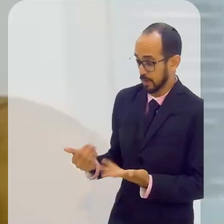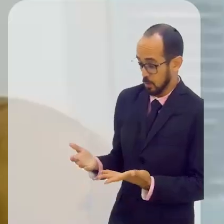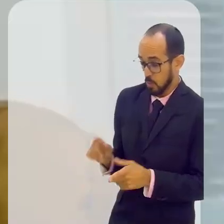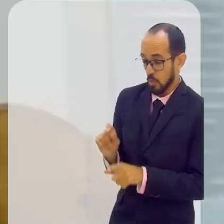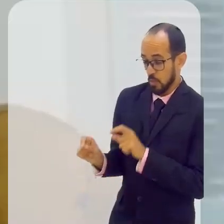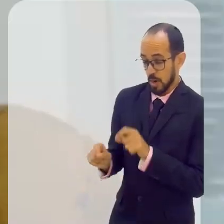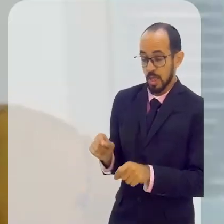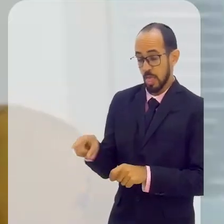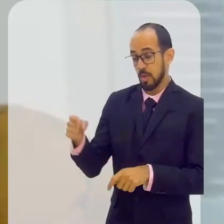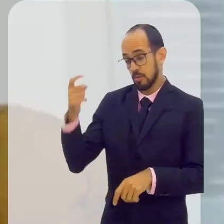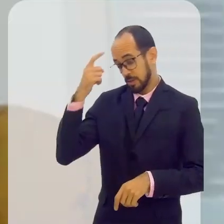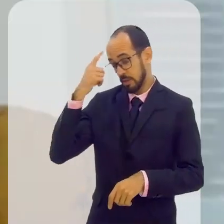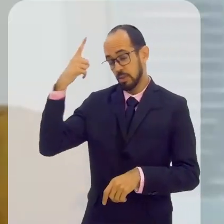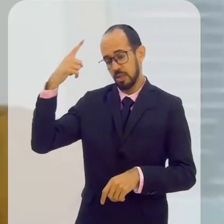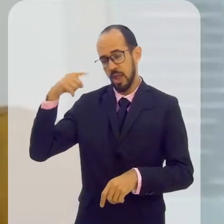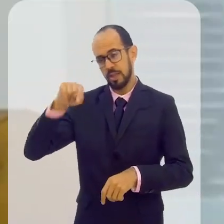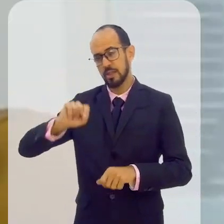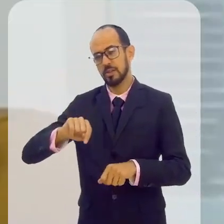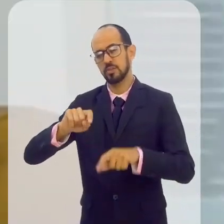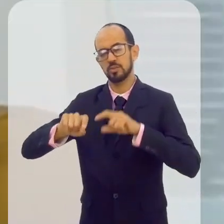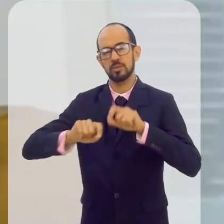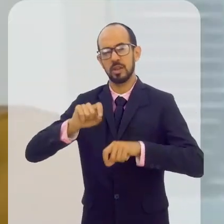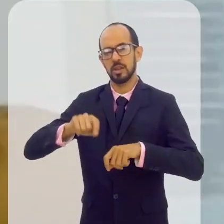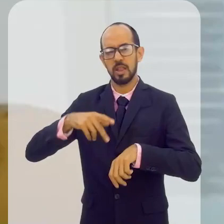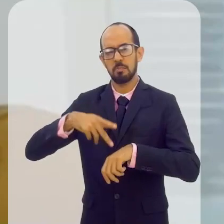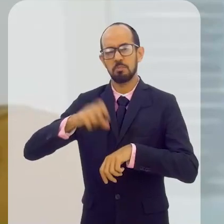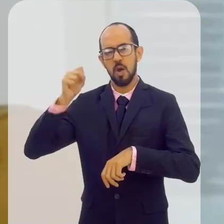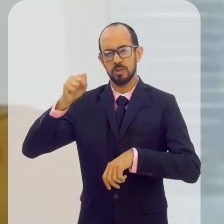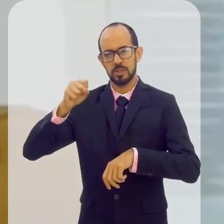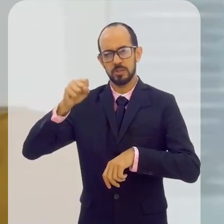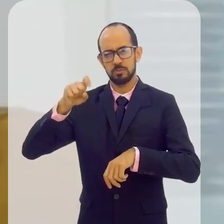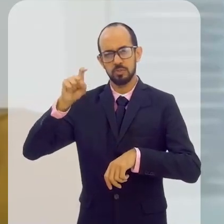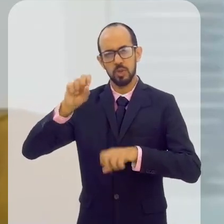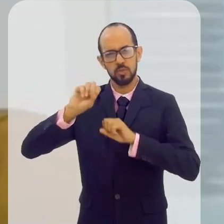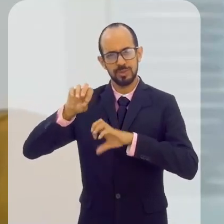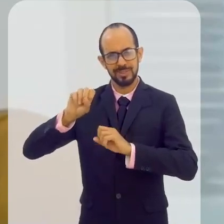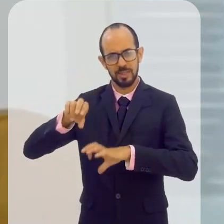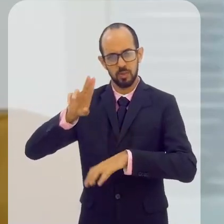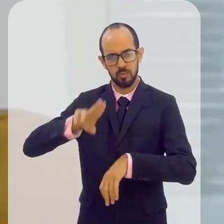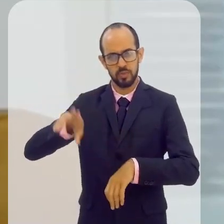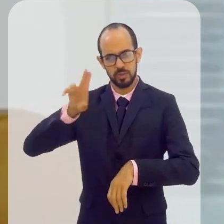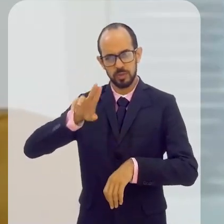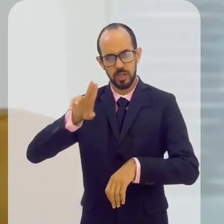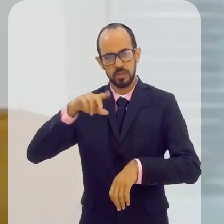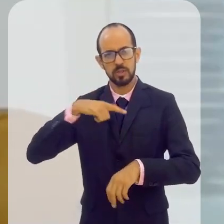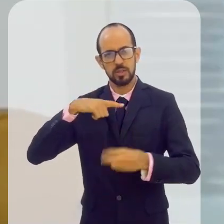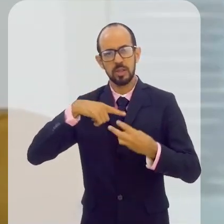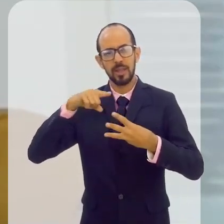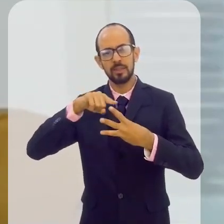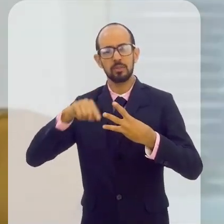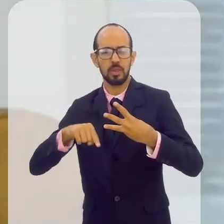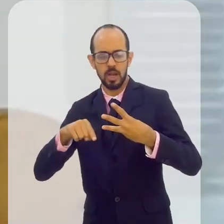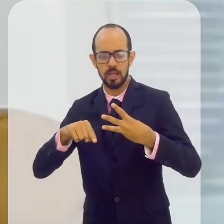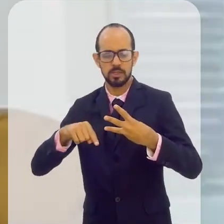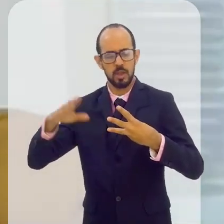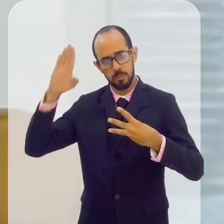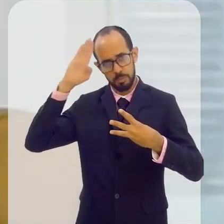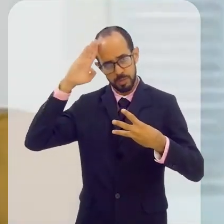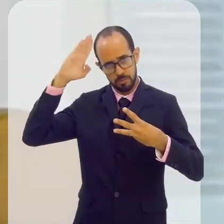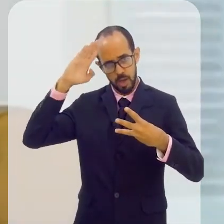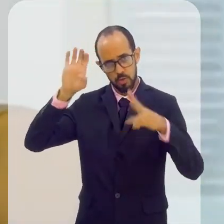Então, é muito na perspectiva da extensão, né? O ensino universitário, ele se baseia numa tríade,